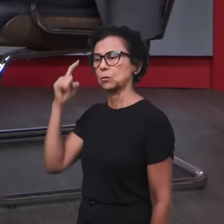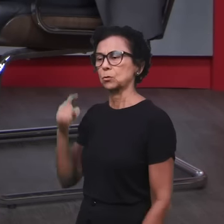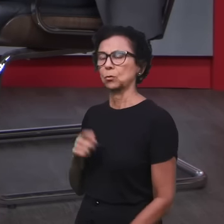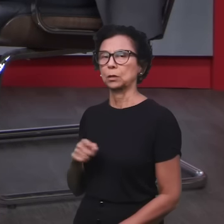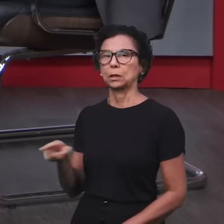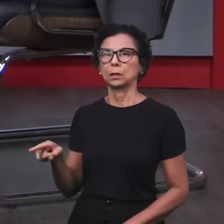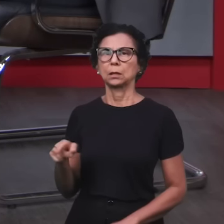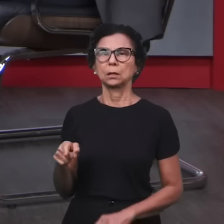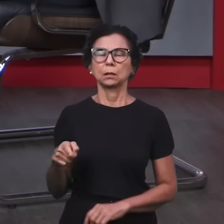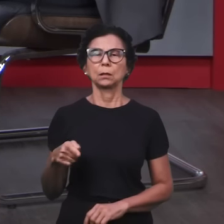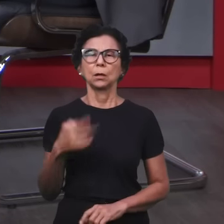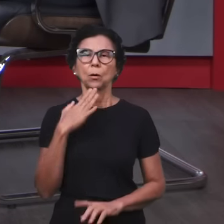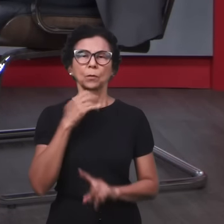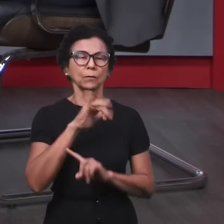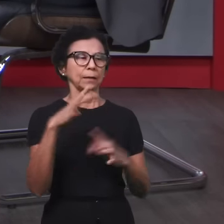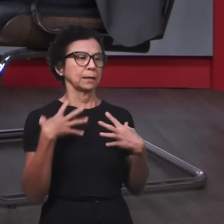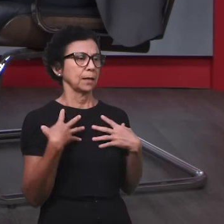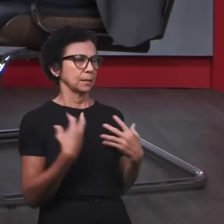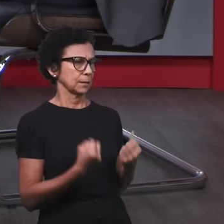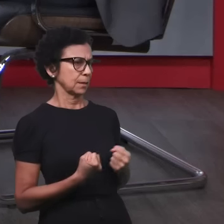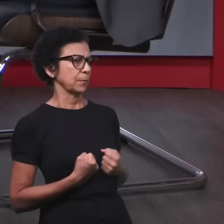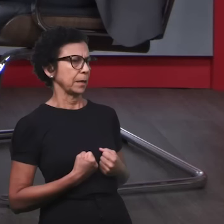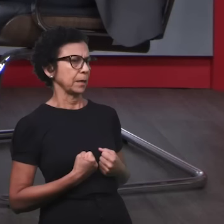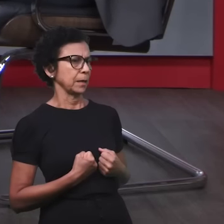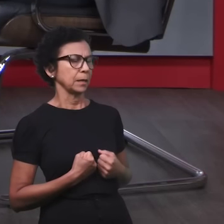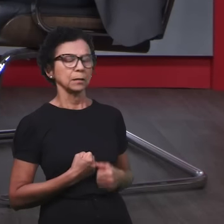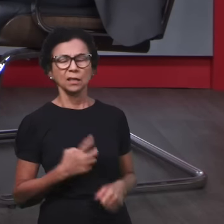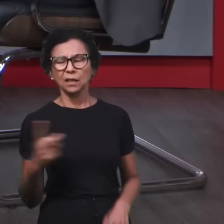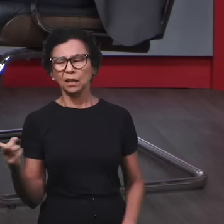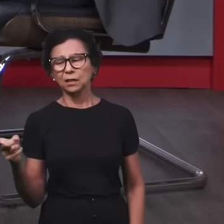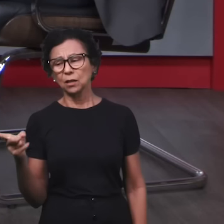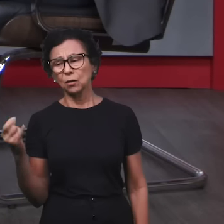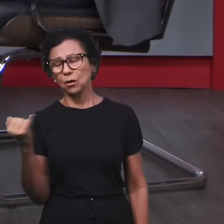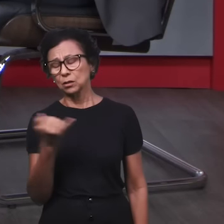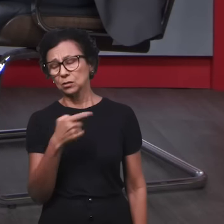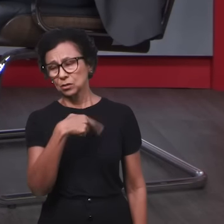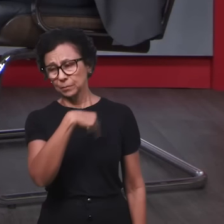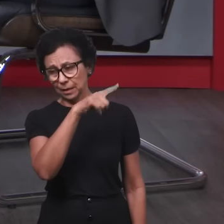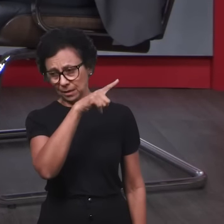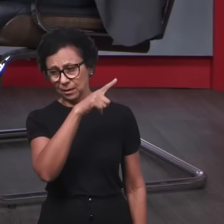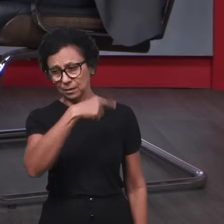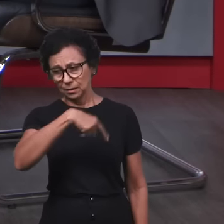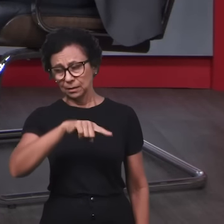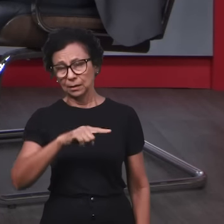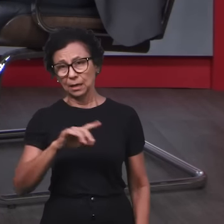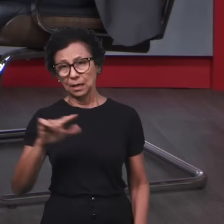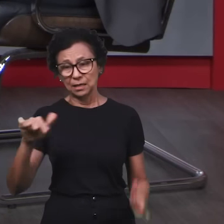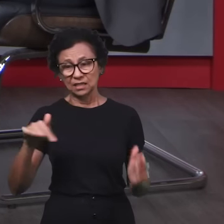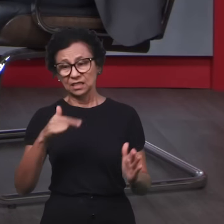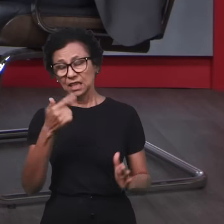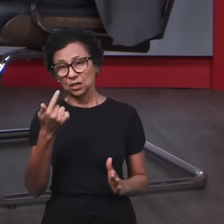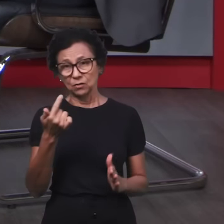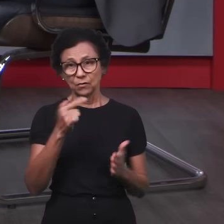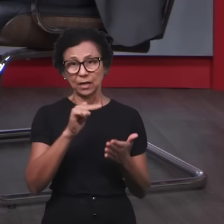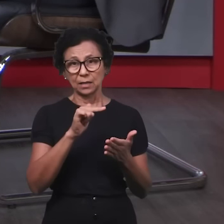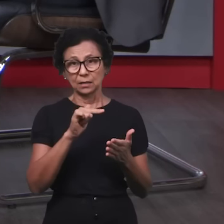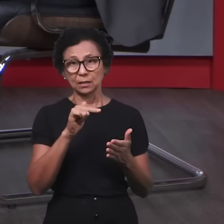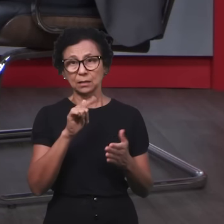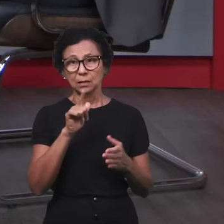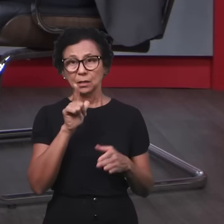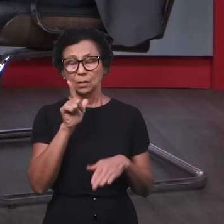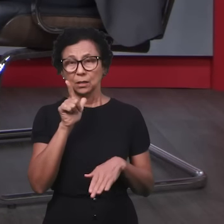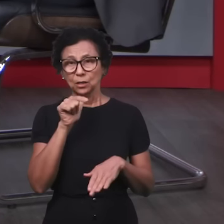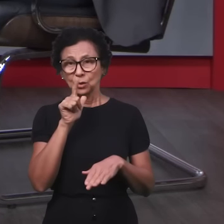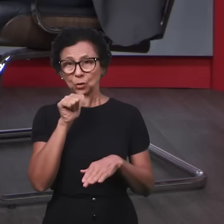mandou Jesus, dá um recado para ele lá, fala para ele lavar 7 vezes o Jordão, vai ser curado. Isso trouxe indignação a ele. E